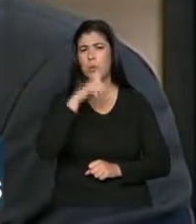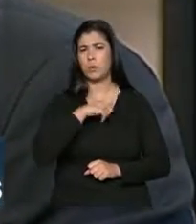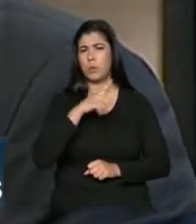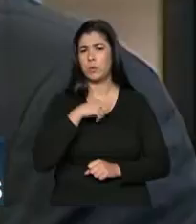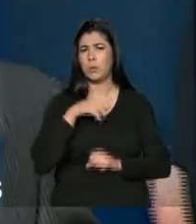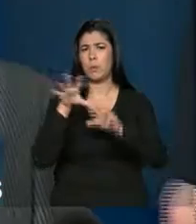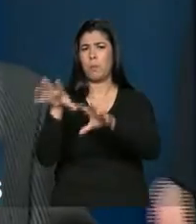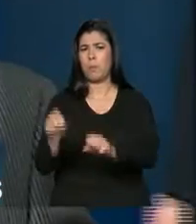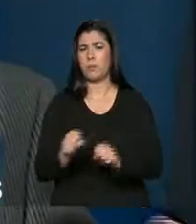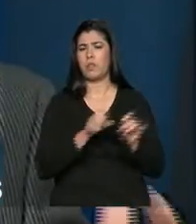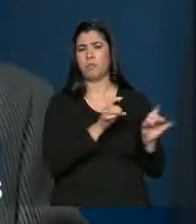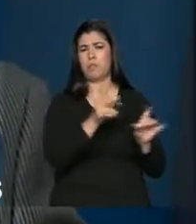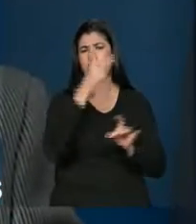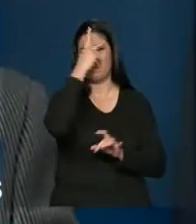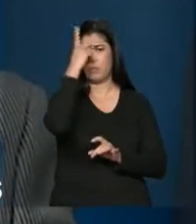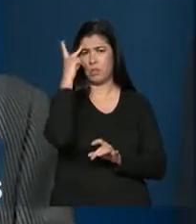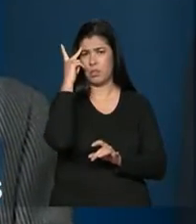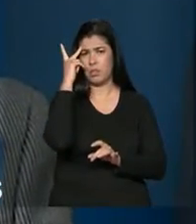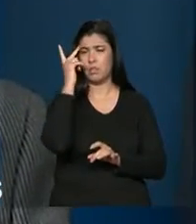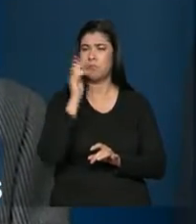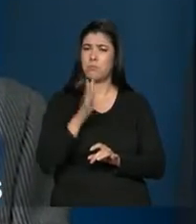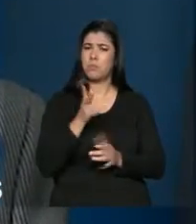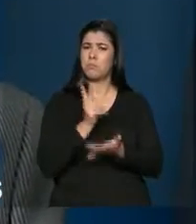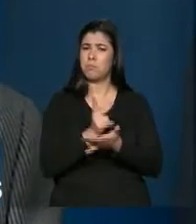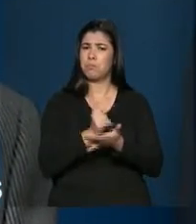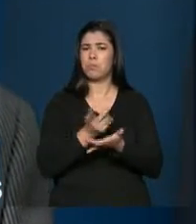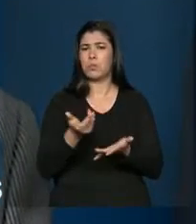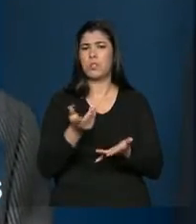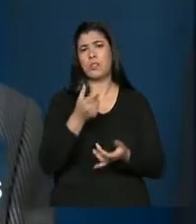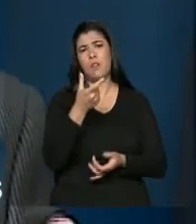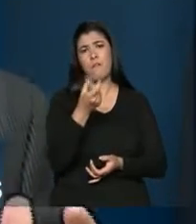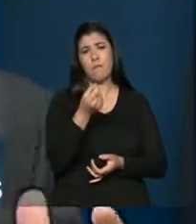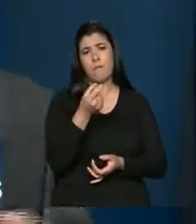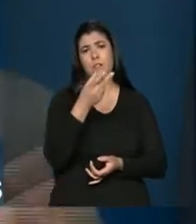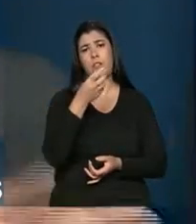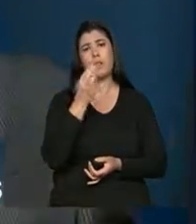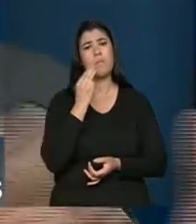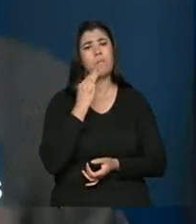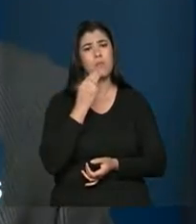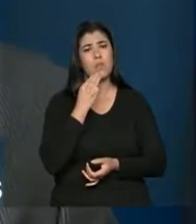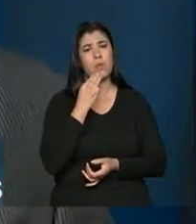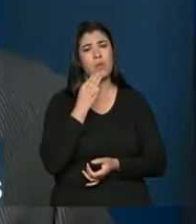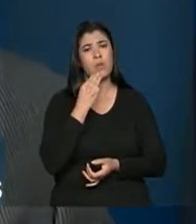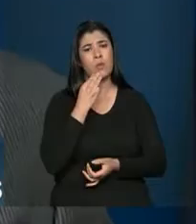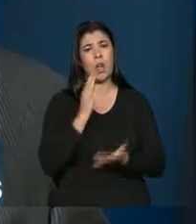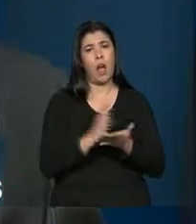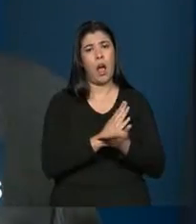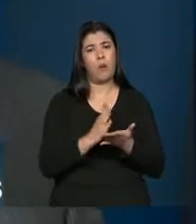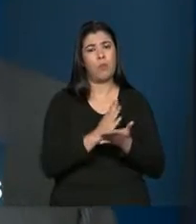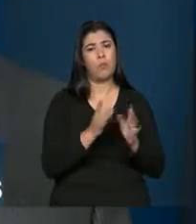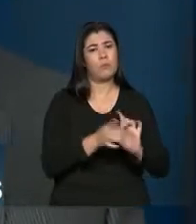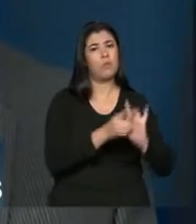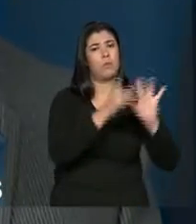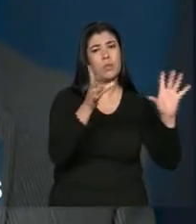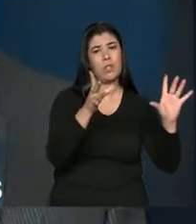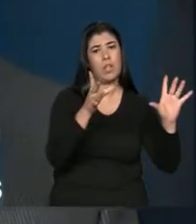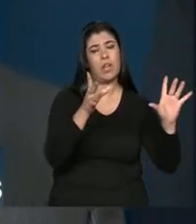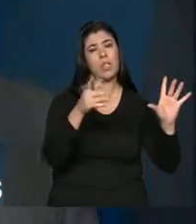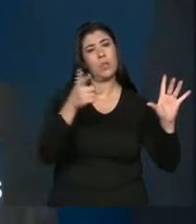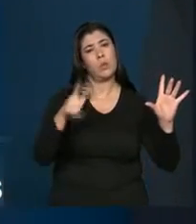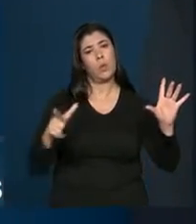milhões de pessoas sejam vítimas de crimes de tráfico de pessoas ao redor do mundo. Tem uma constante de 20 milhões, né? De vítimas, que uma sai e outra entra.